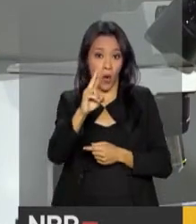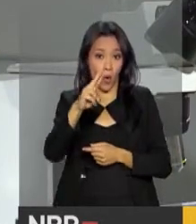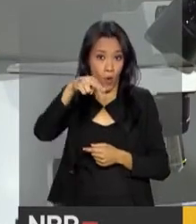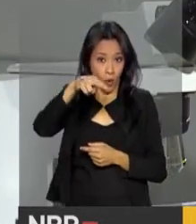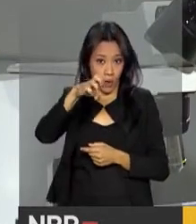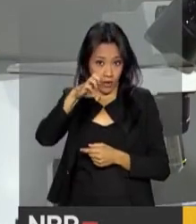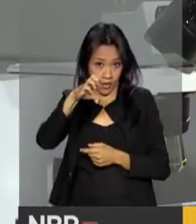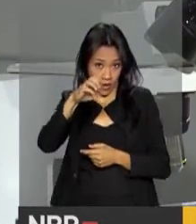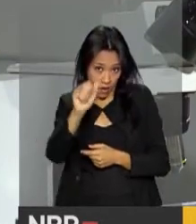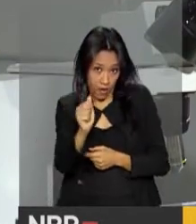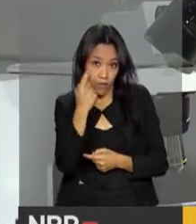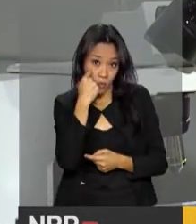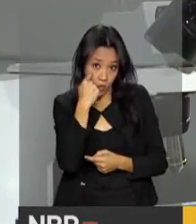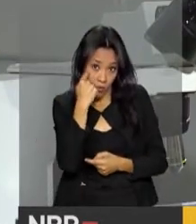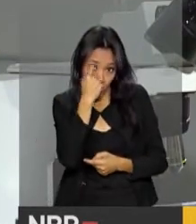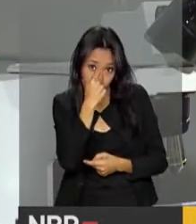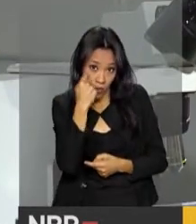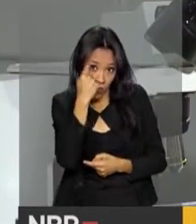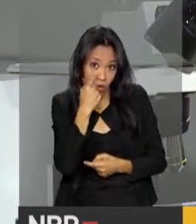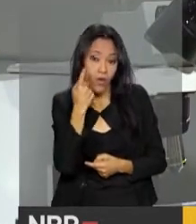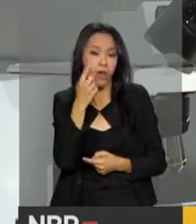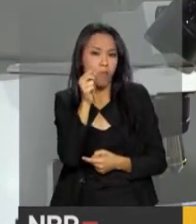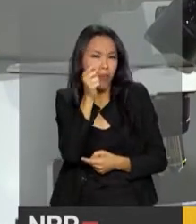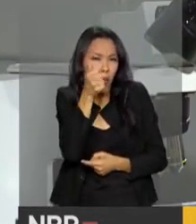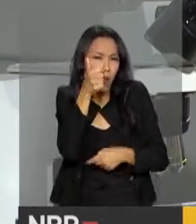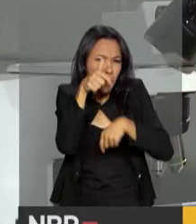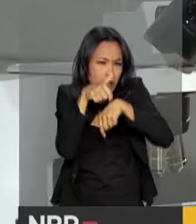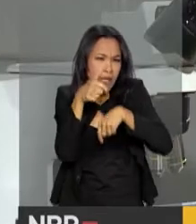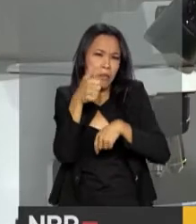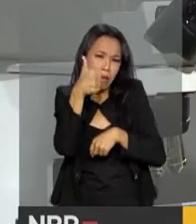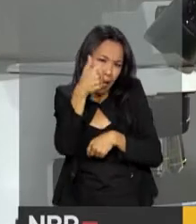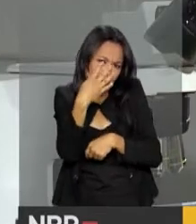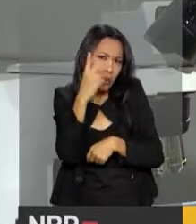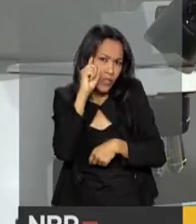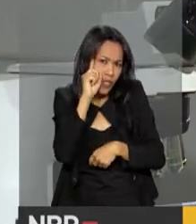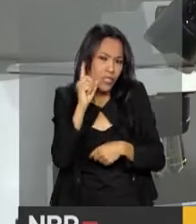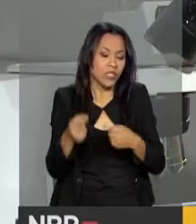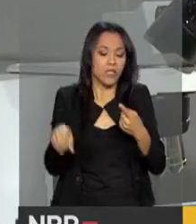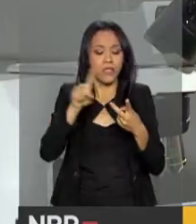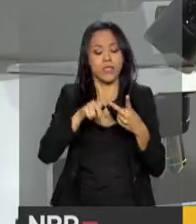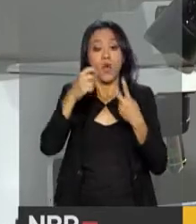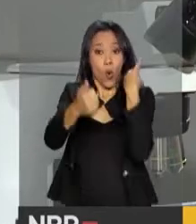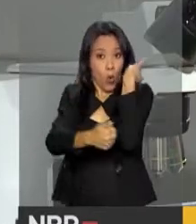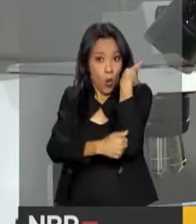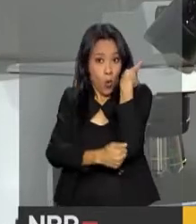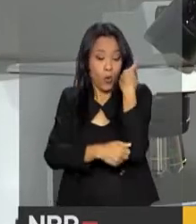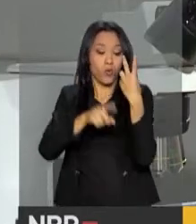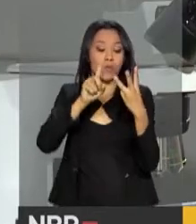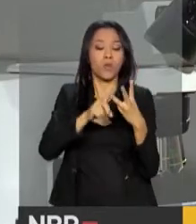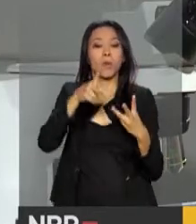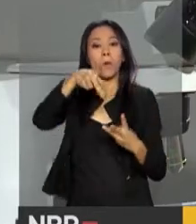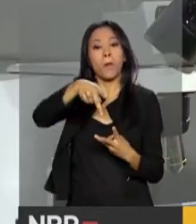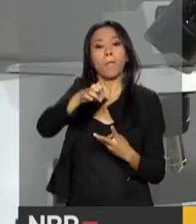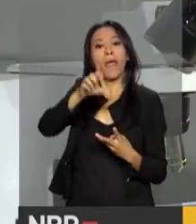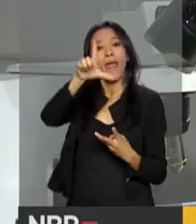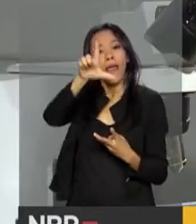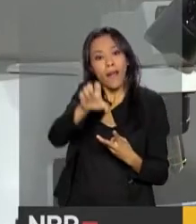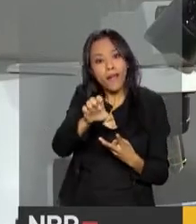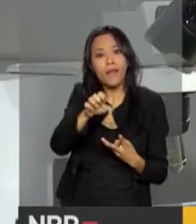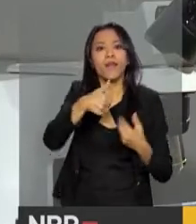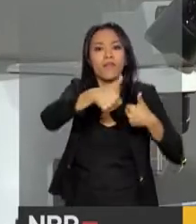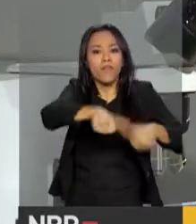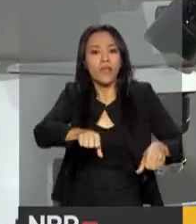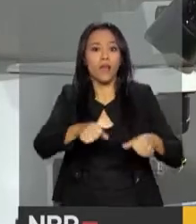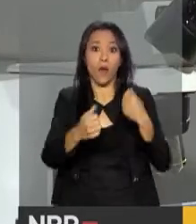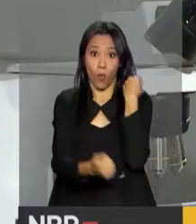diferente dos outros tecidos ela tem uma duração mais curta mais 14 dias osso e pele que ficam em banco por mais tempo sendo que